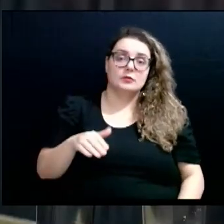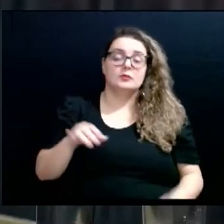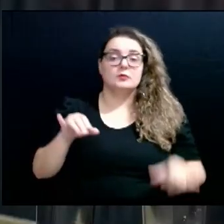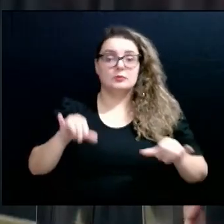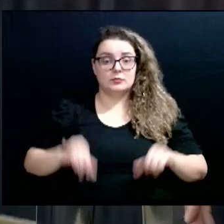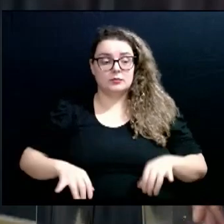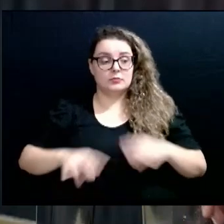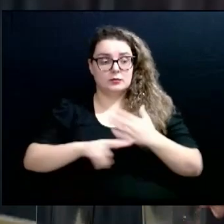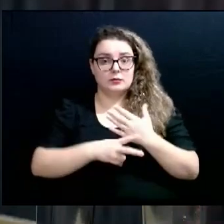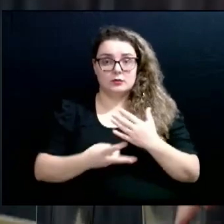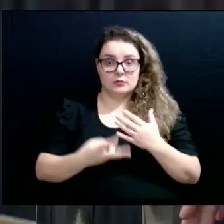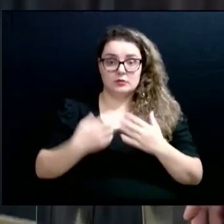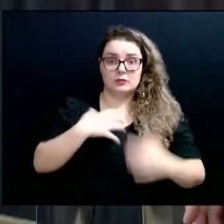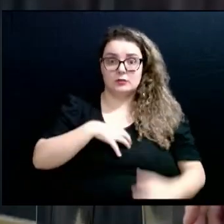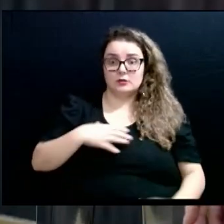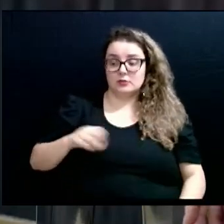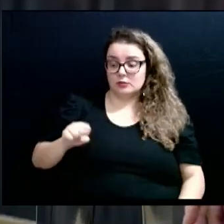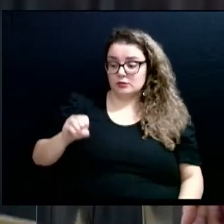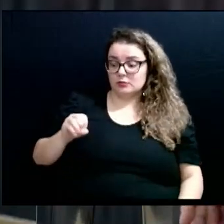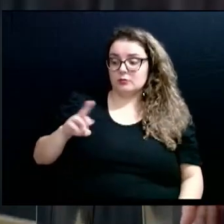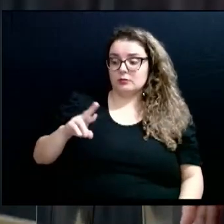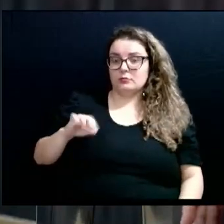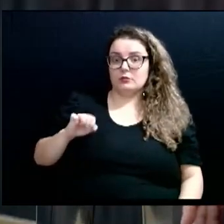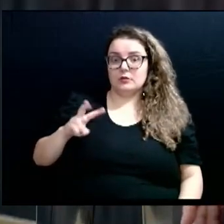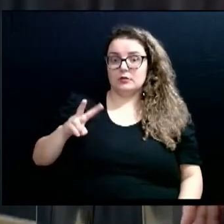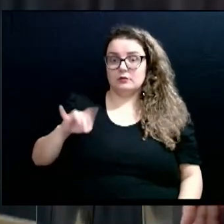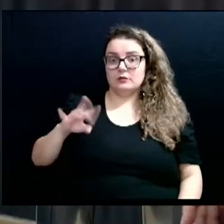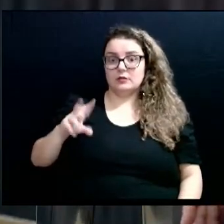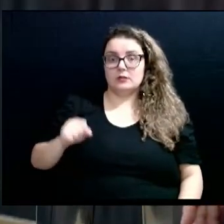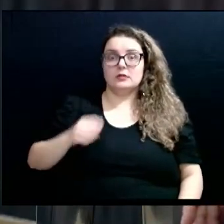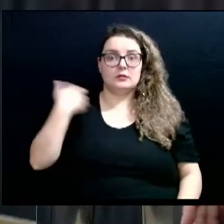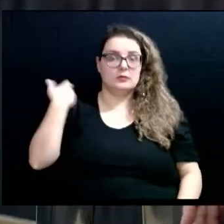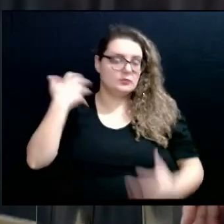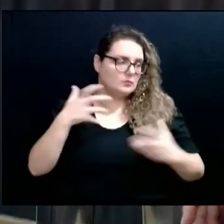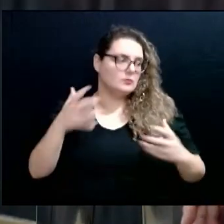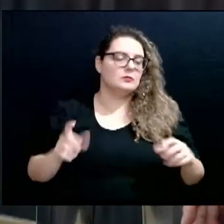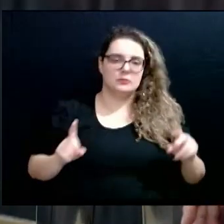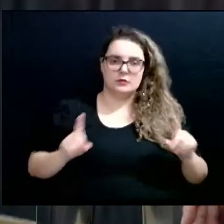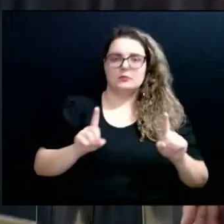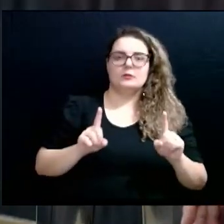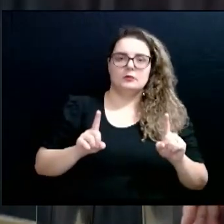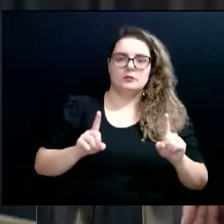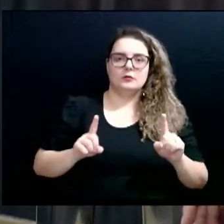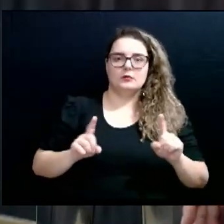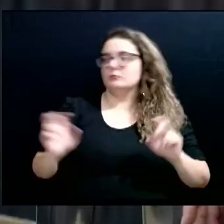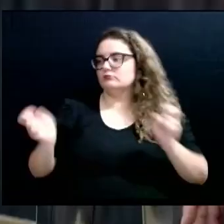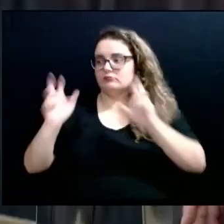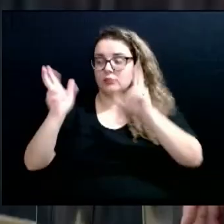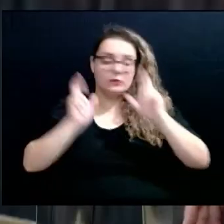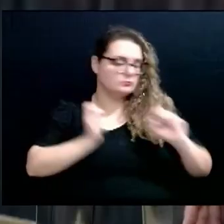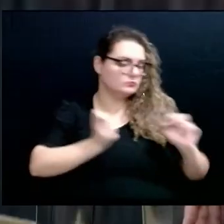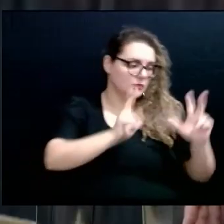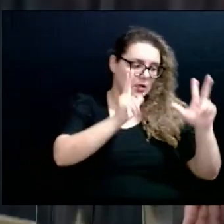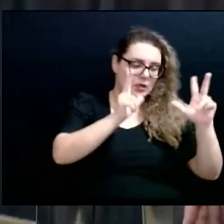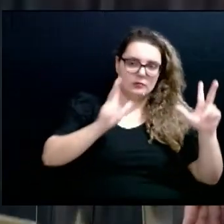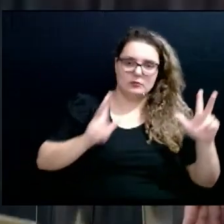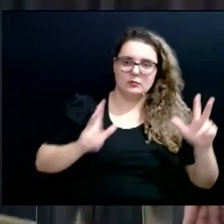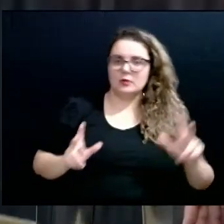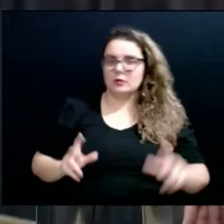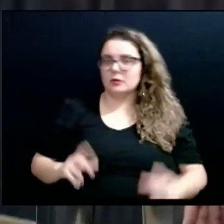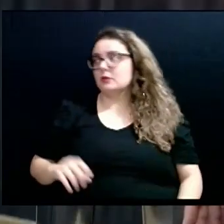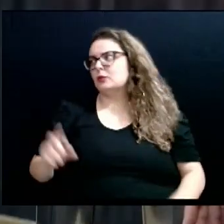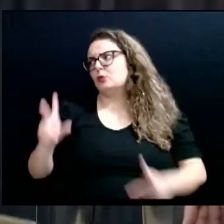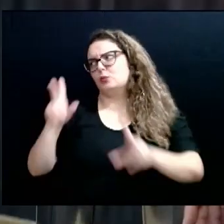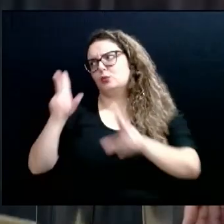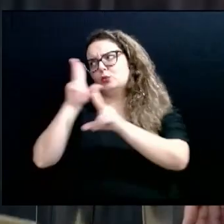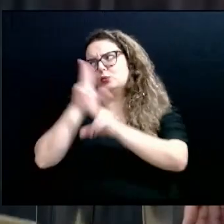modo de sobrevivência e o do adulto também. Que conflito. Um botão de pânico com botão de pânico. Eu gosto de usar essa analogia, né? Tá todo mundo desesperado.